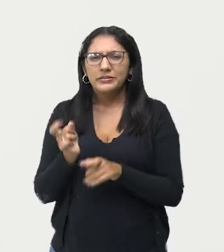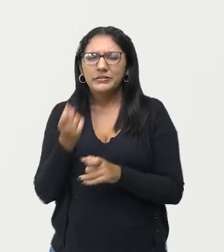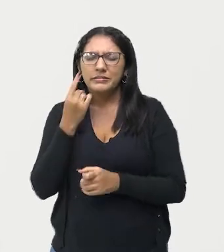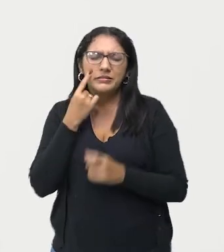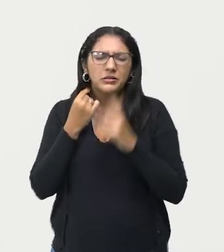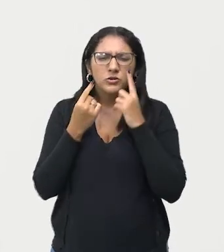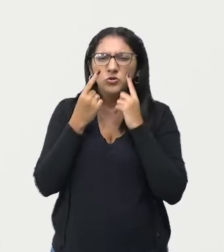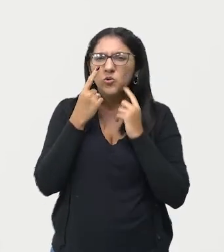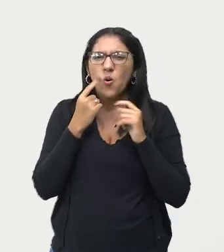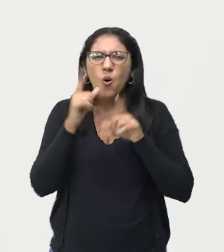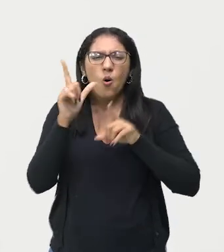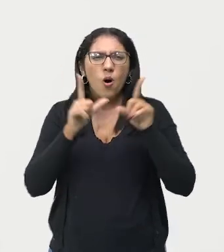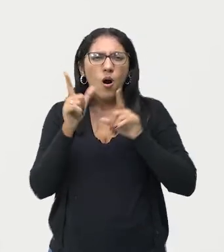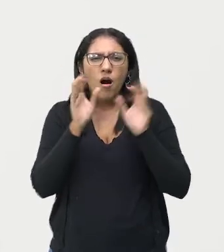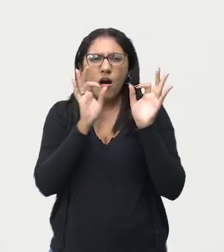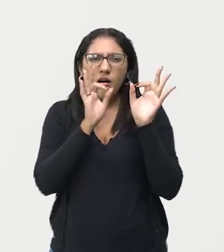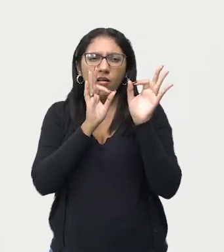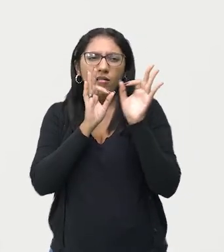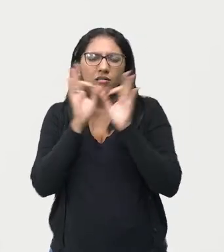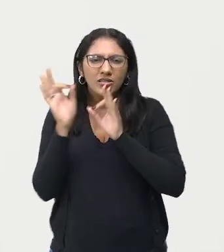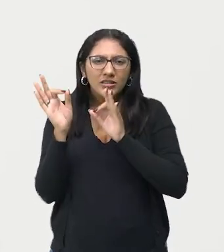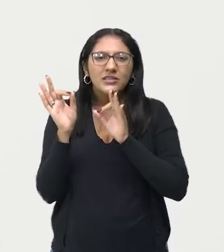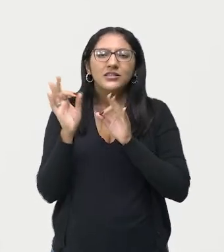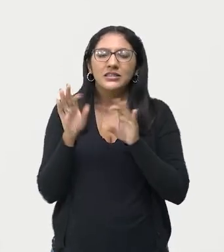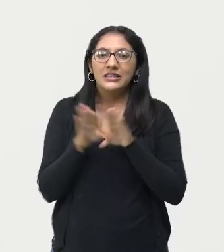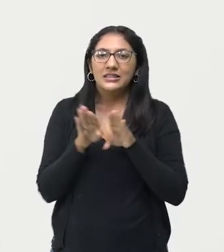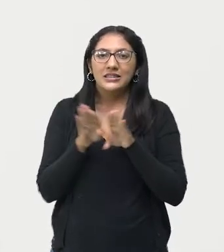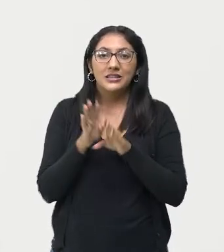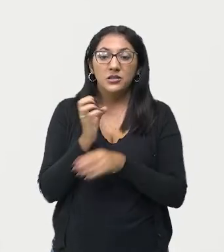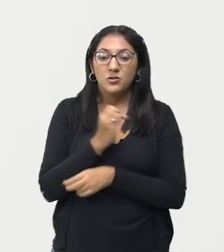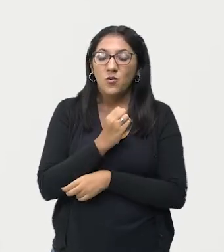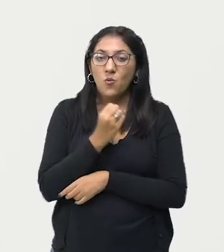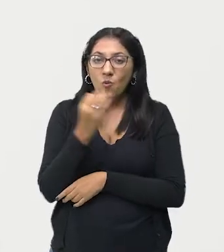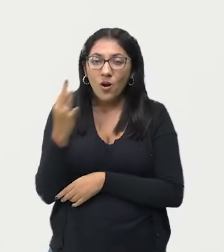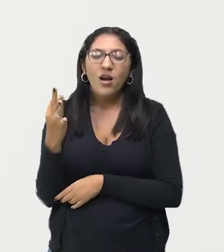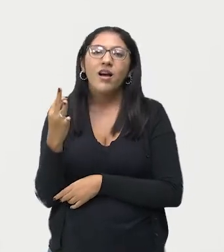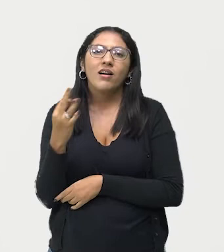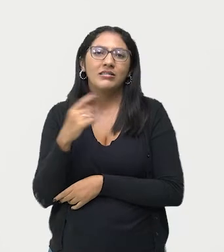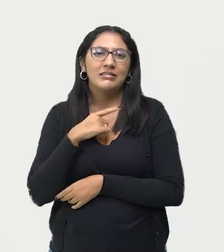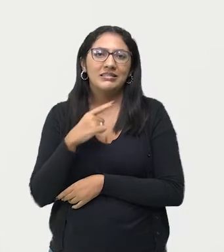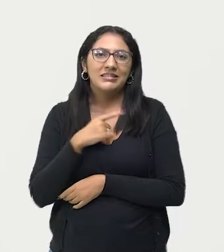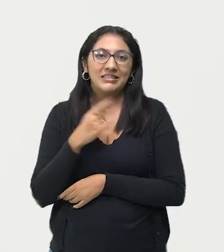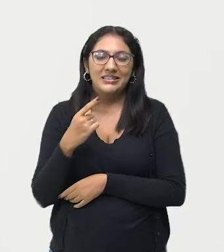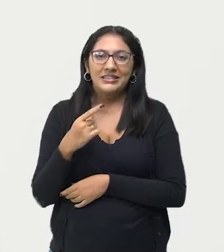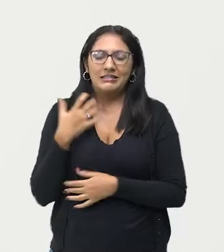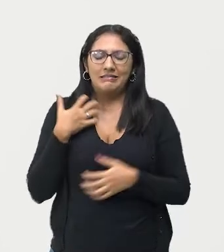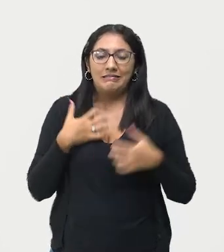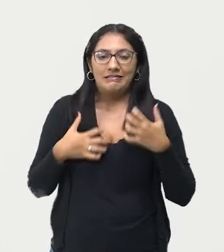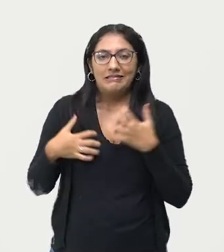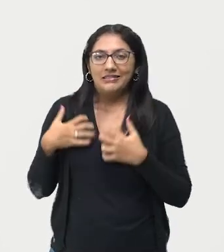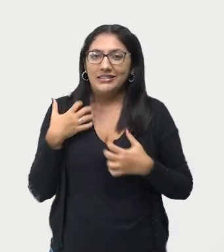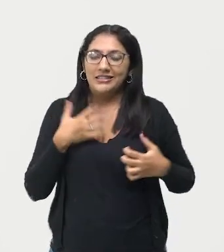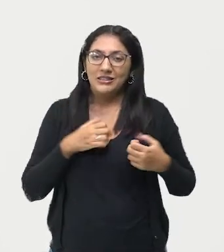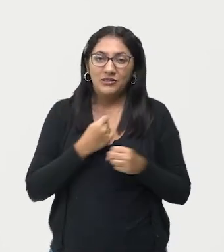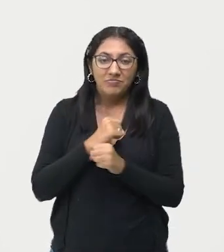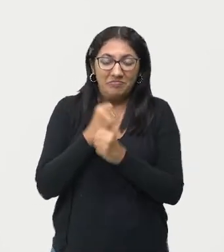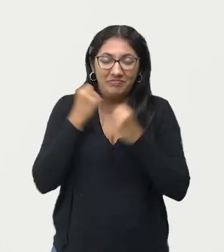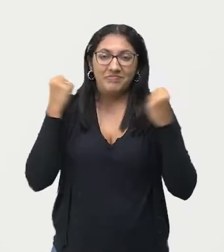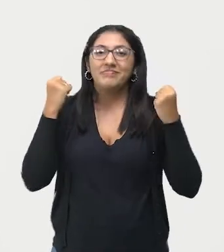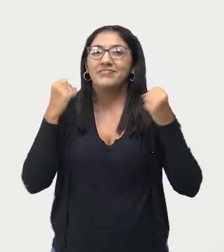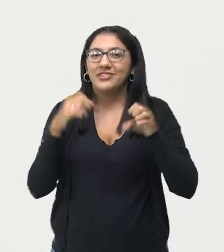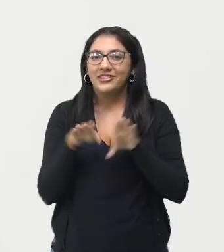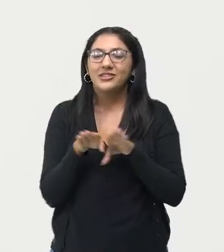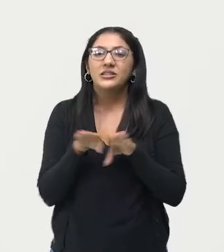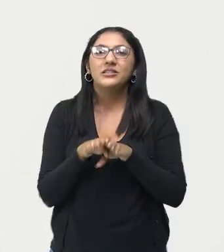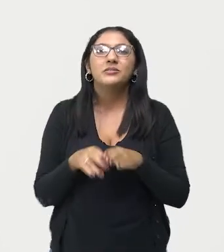de emoção e, talvez para um número tão expressivo quanto, espasmos de irritação. Aqui, ele